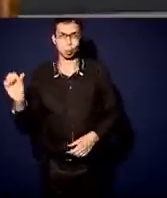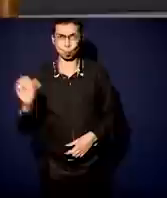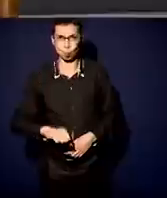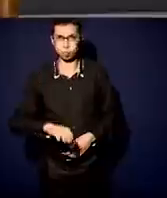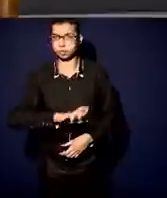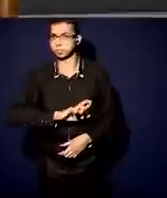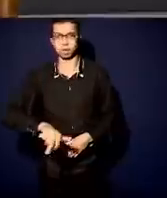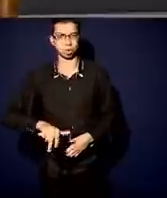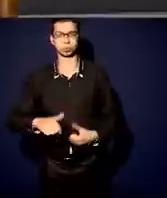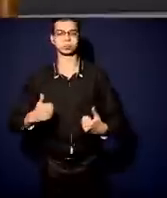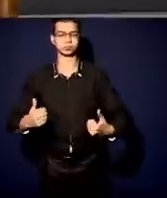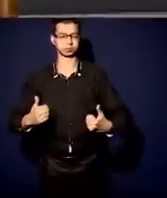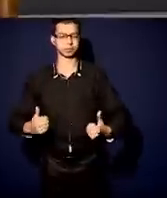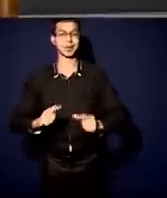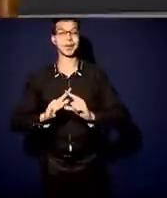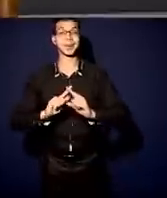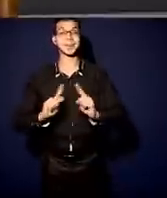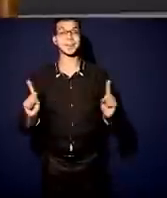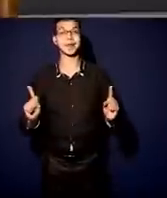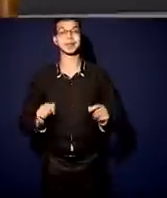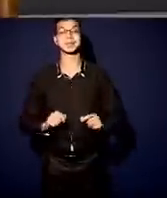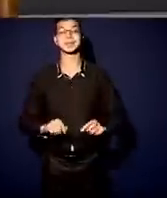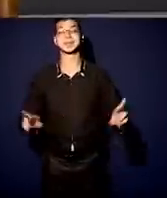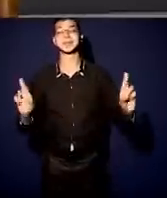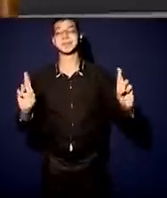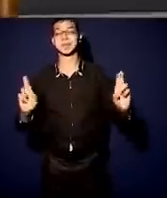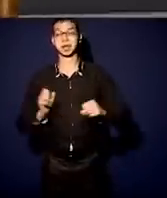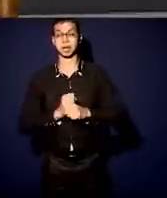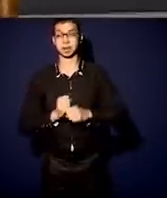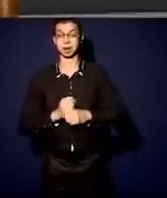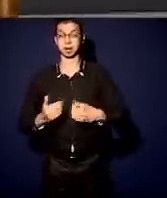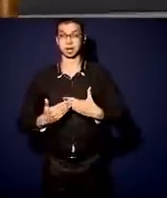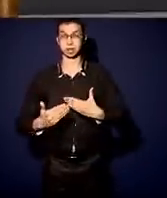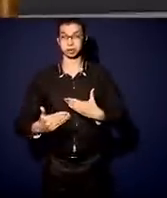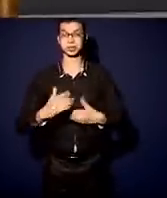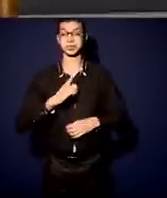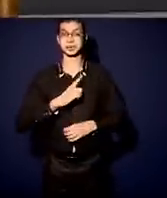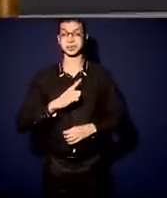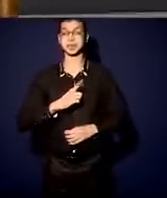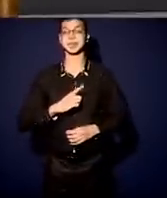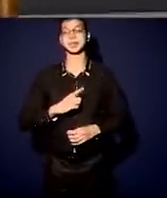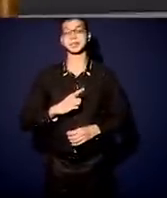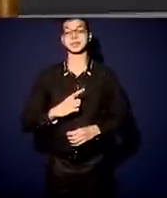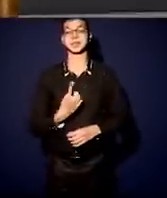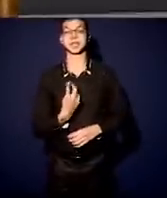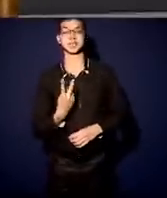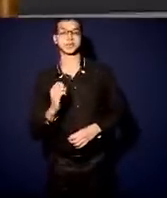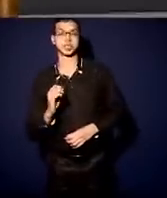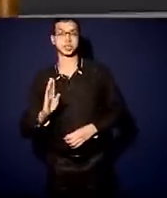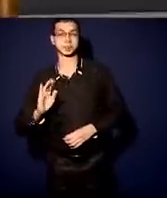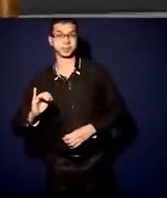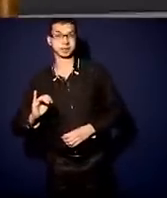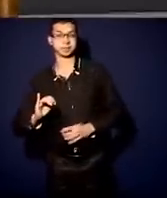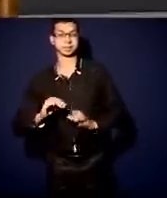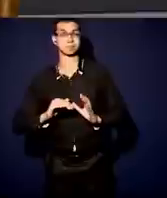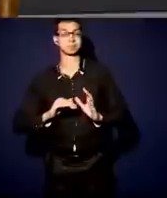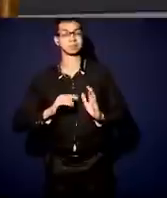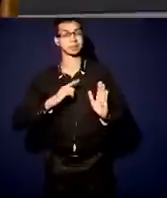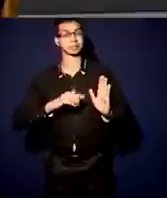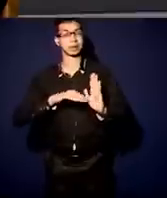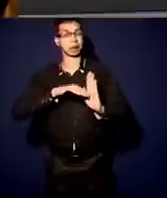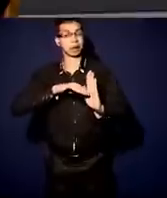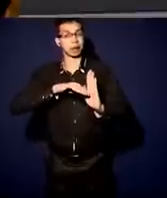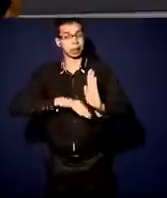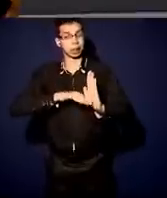só que a expectativa parecia não deve de 100 B 120b Ok o mercado aceita Mas qual é